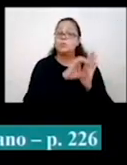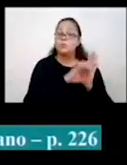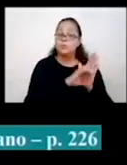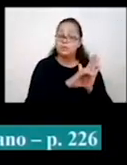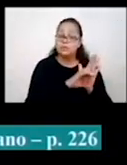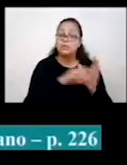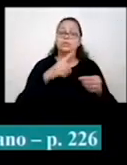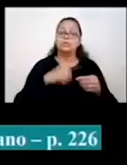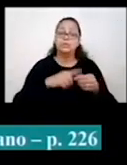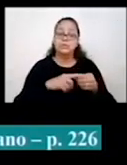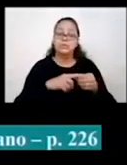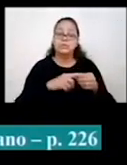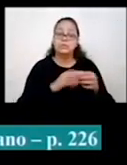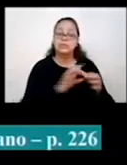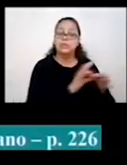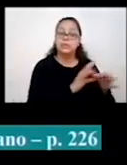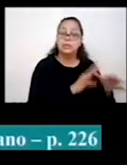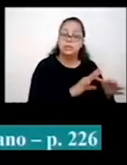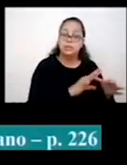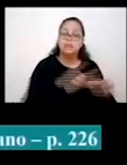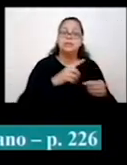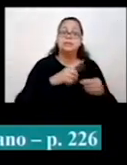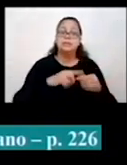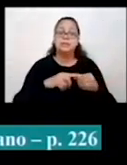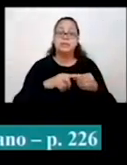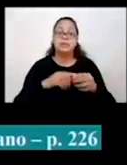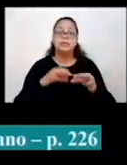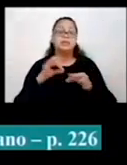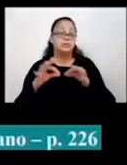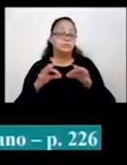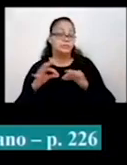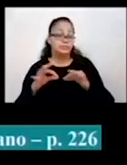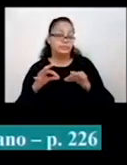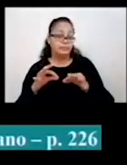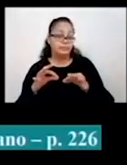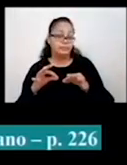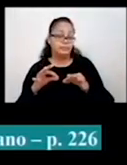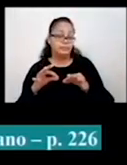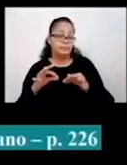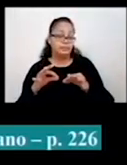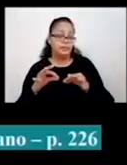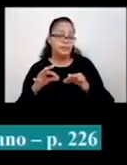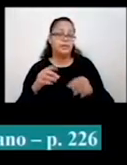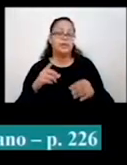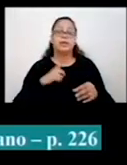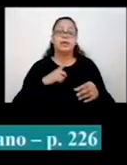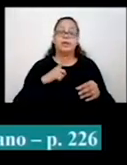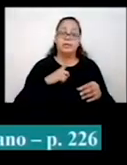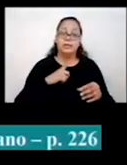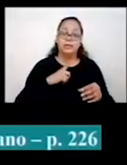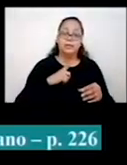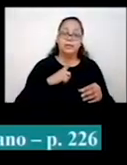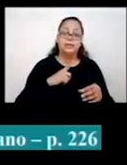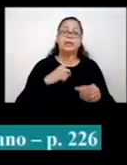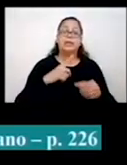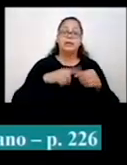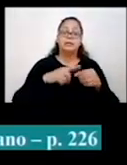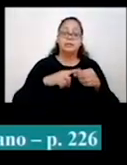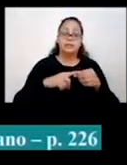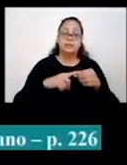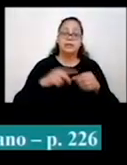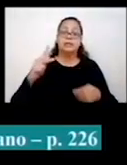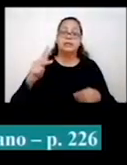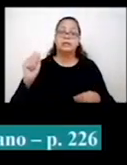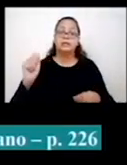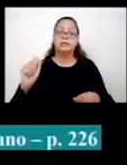conceito de cidade planejada e de cidade espontânea. Nós temos o mapa à esquerda, que é o mapa da cidade de Palmas, no Tocantins,